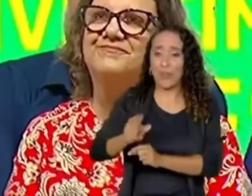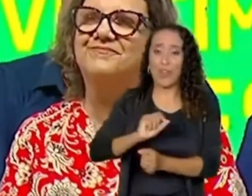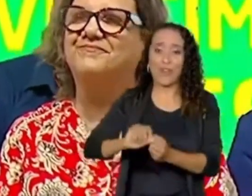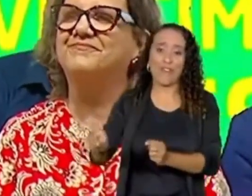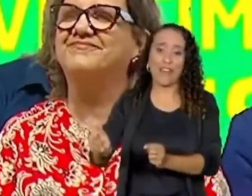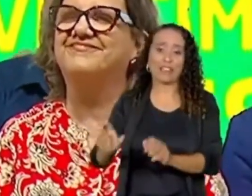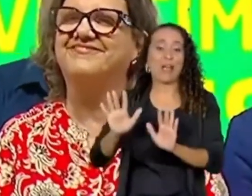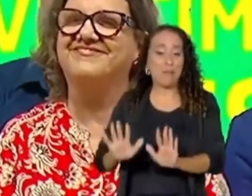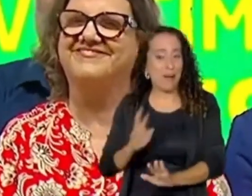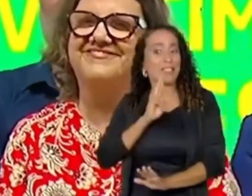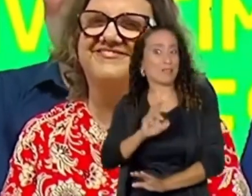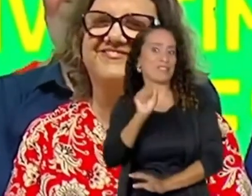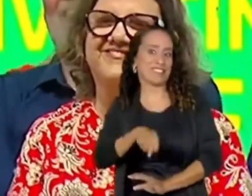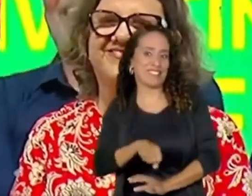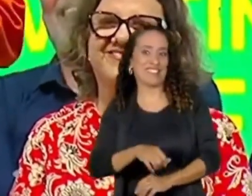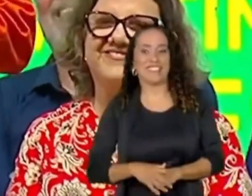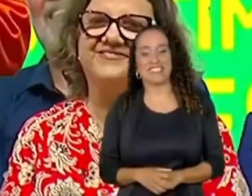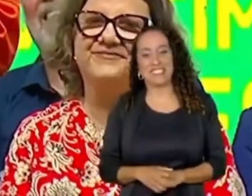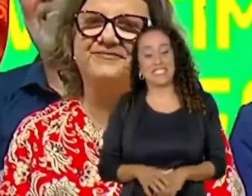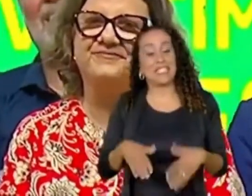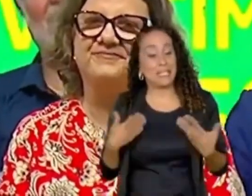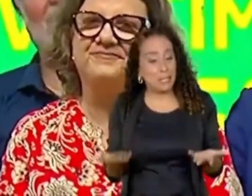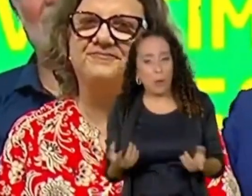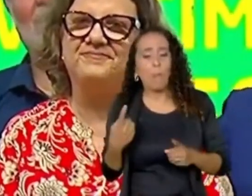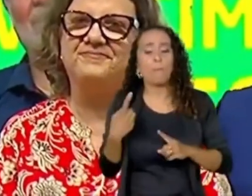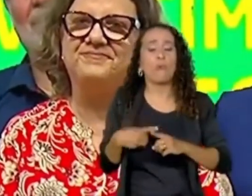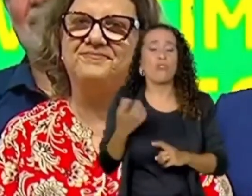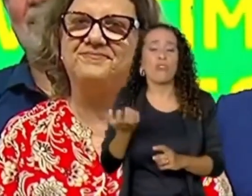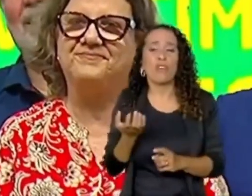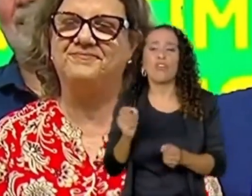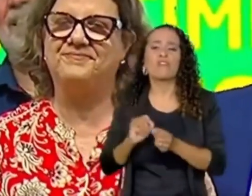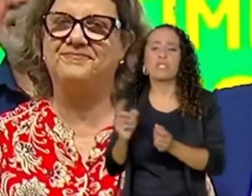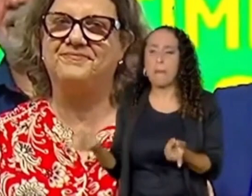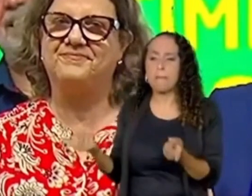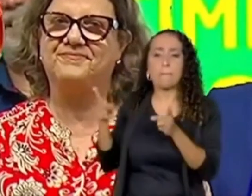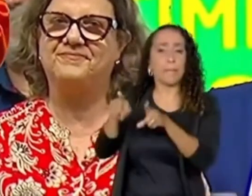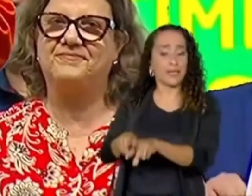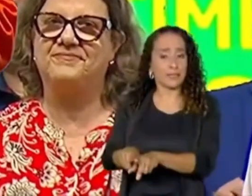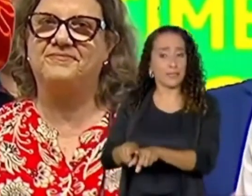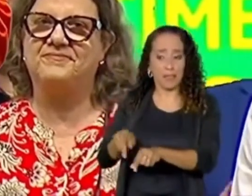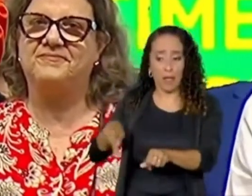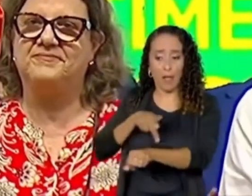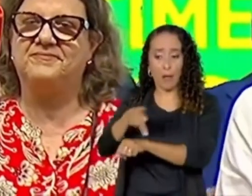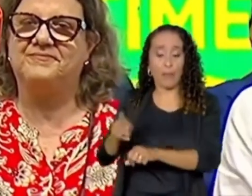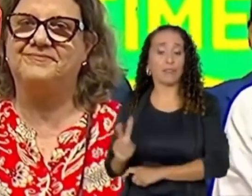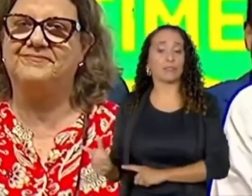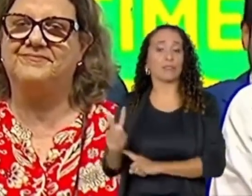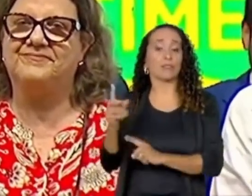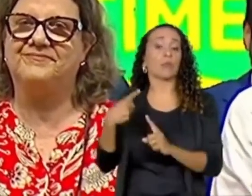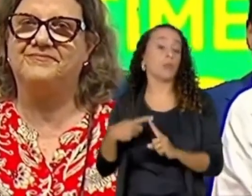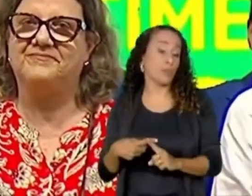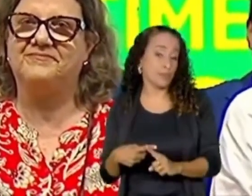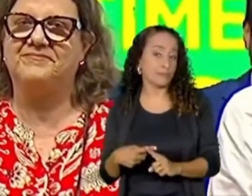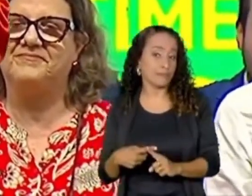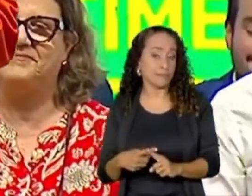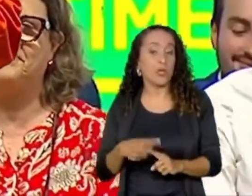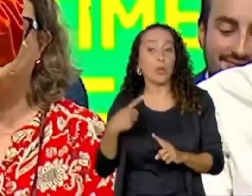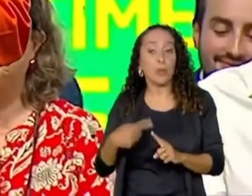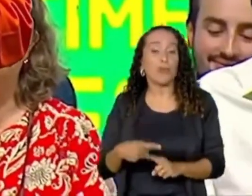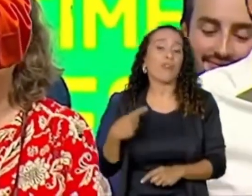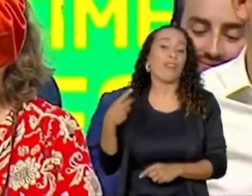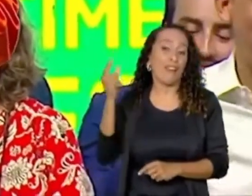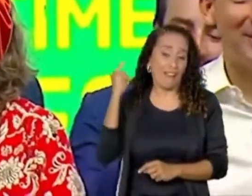comprometeu. Bem, e por que que eu queria fazer uma parceria com a Venezuela? Era porque o